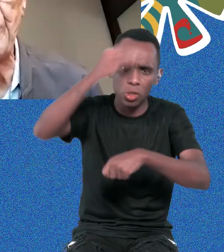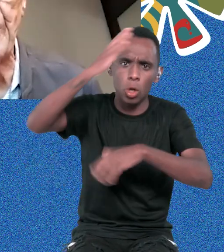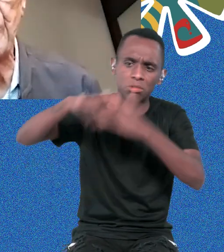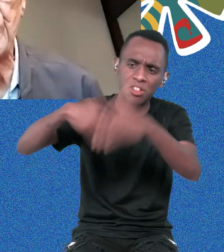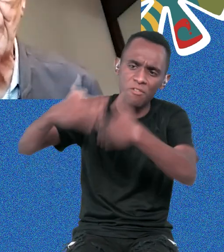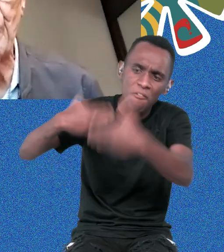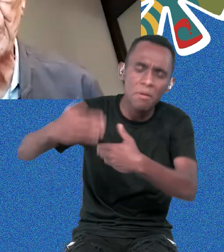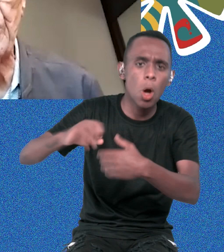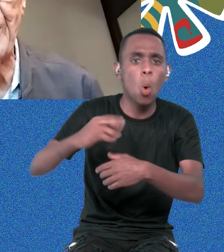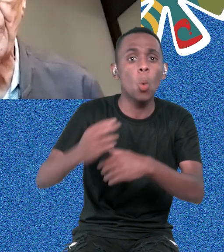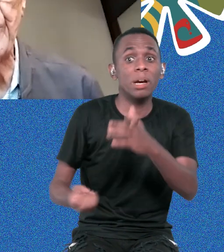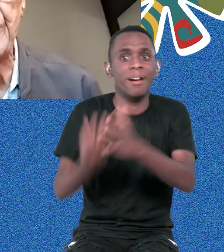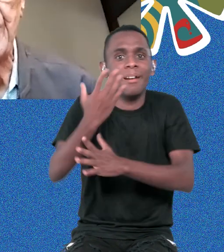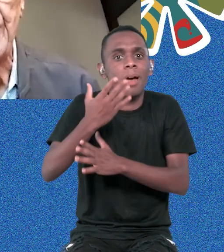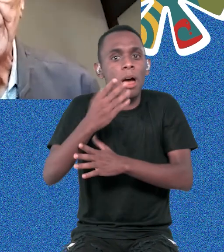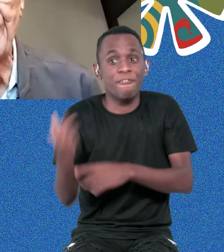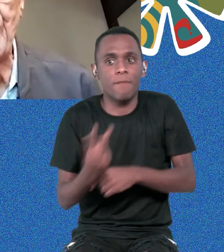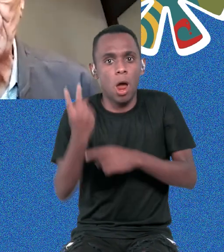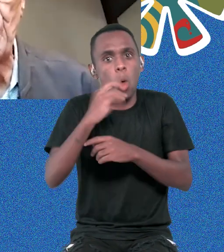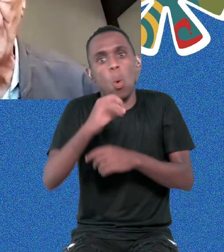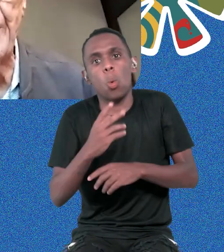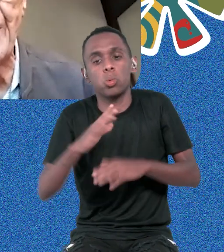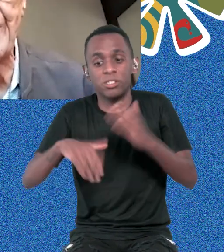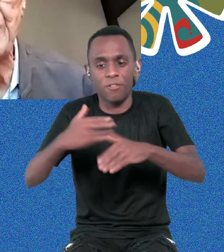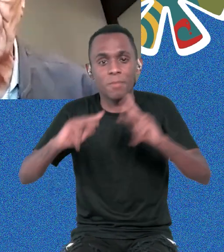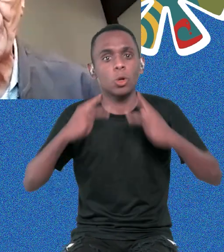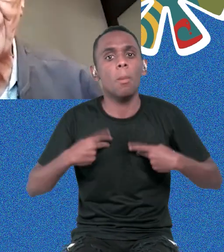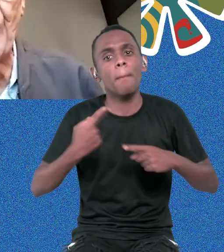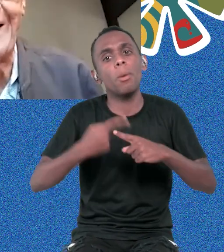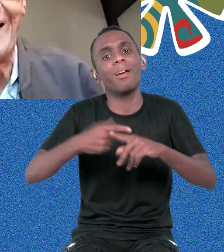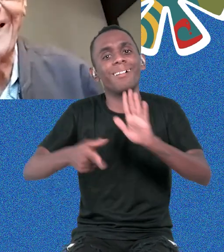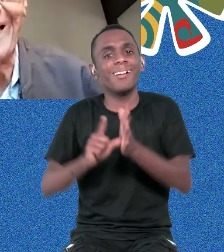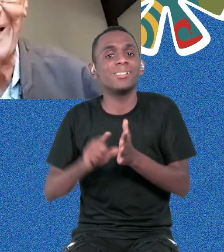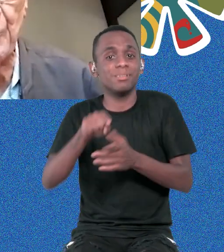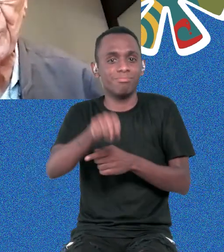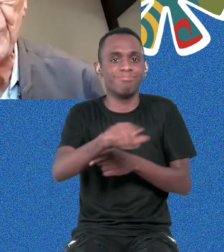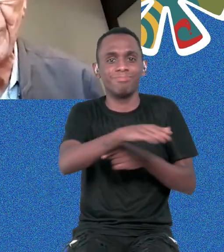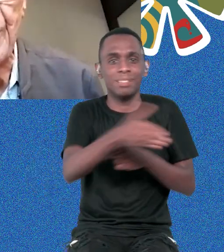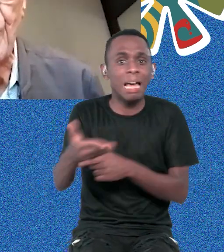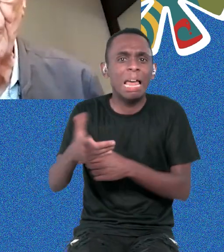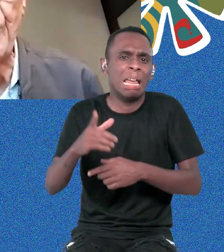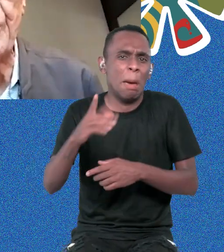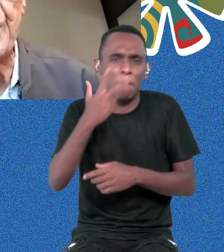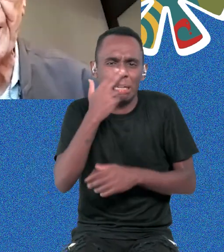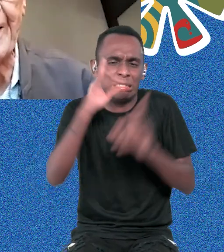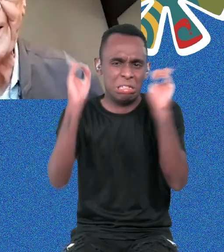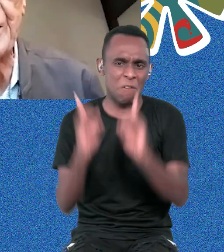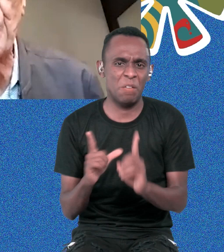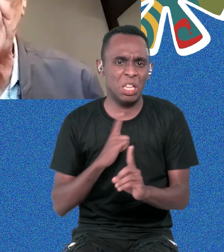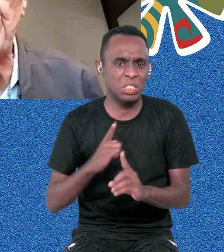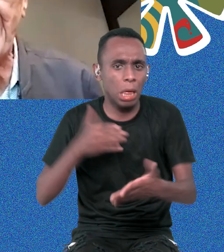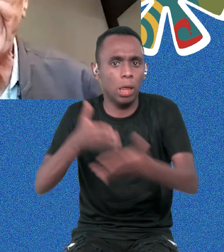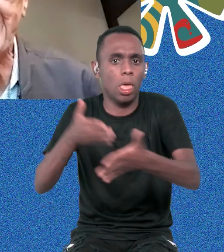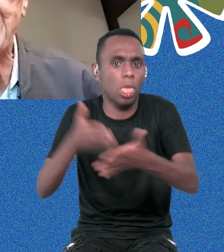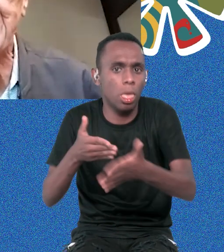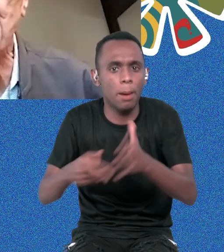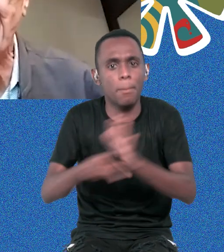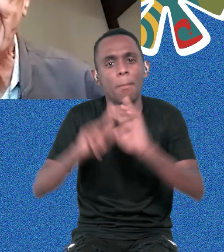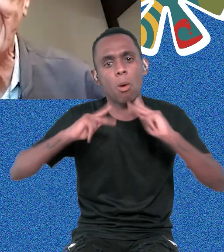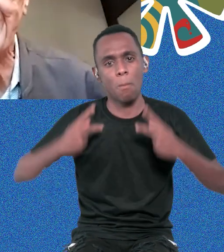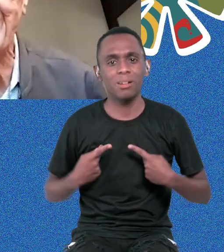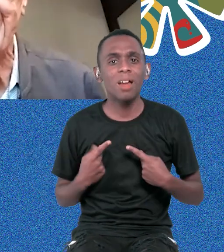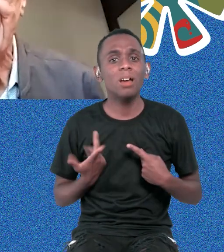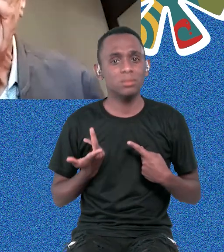produrre conoscimento, di produrre valori, di produrre umanità, perché foram decretados con deficienze originarie